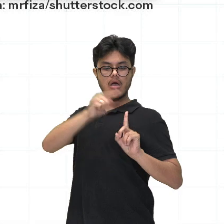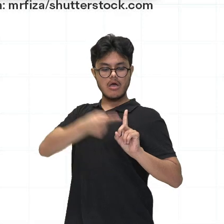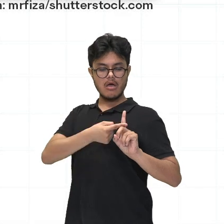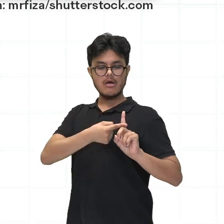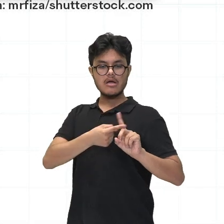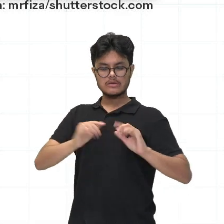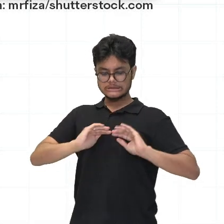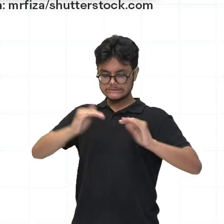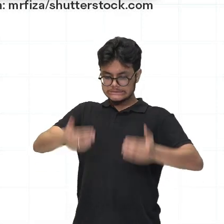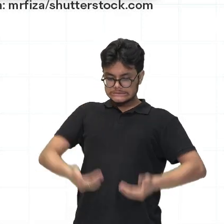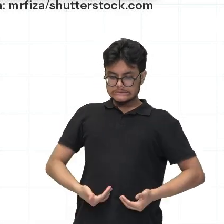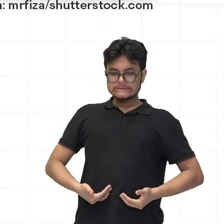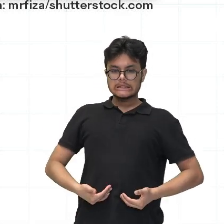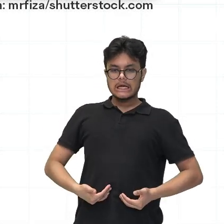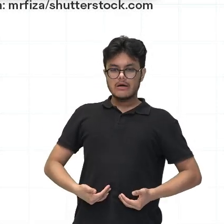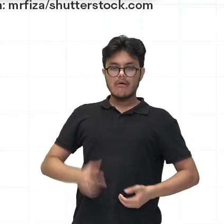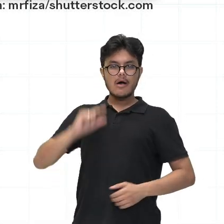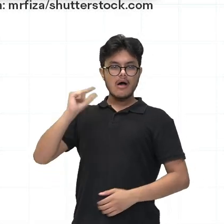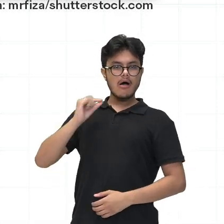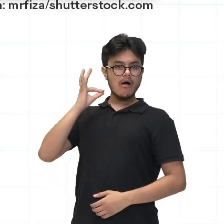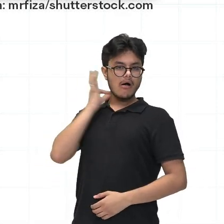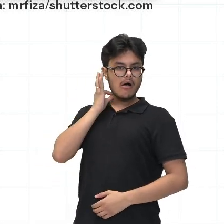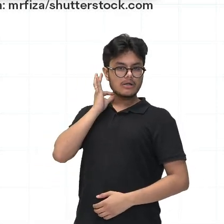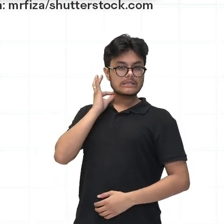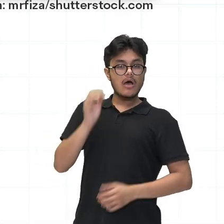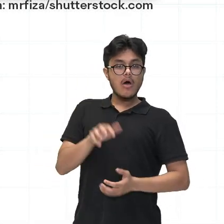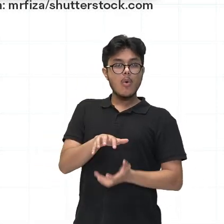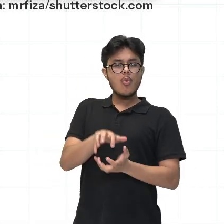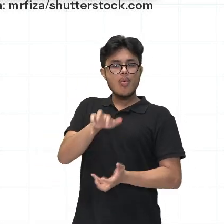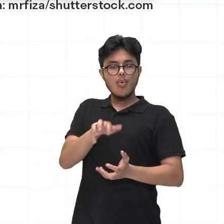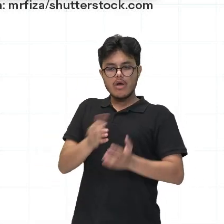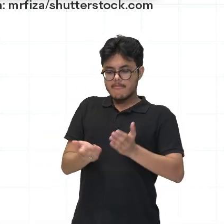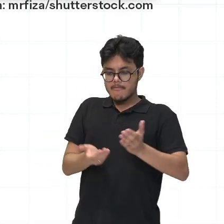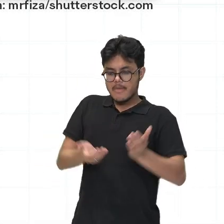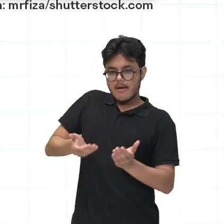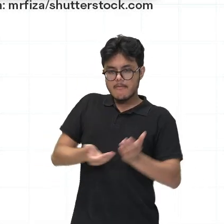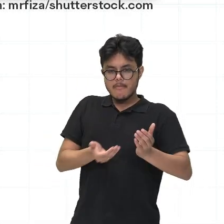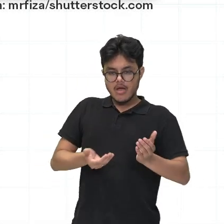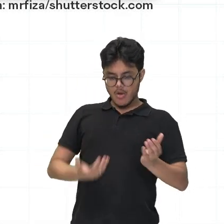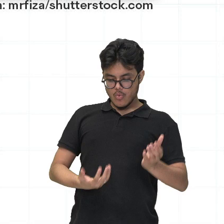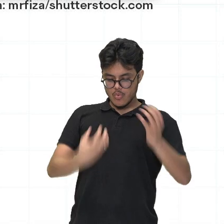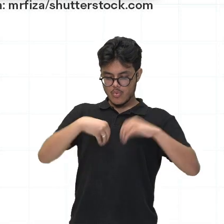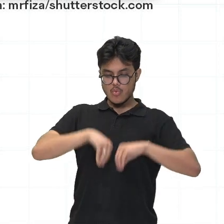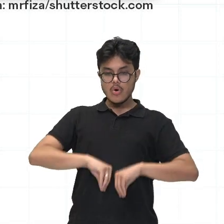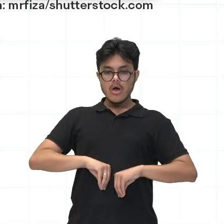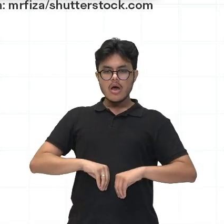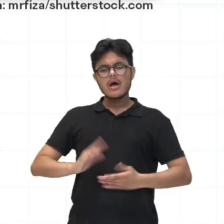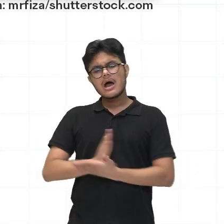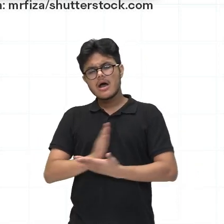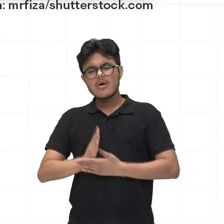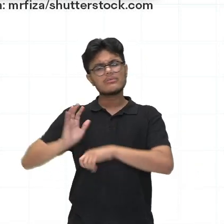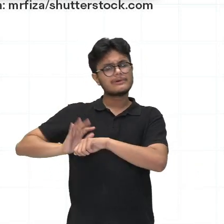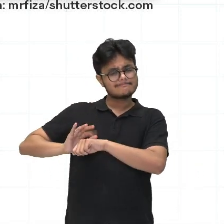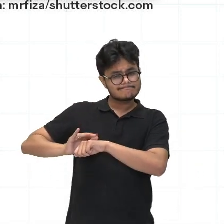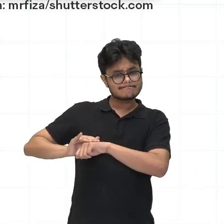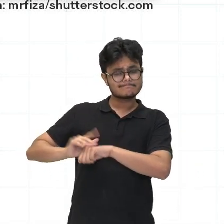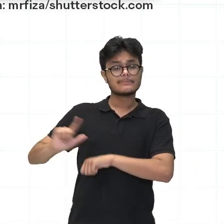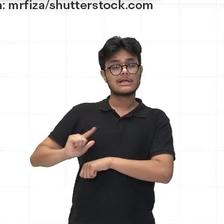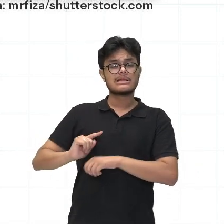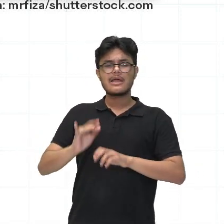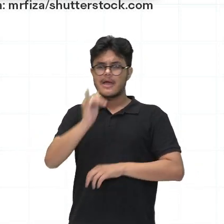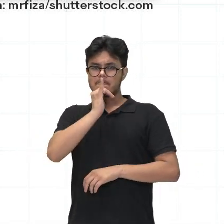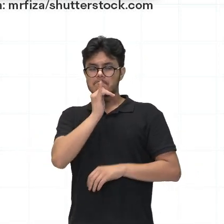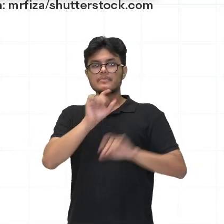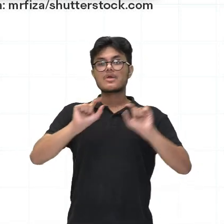porque pode comprometer o desenvolvimento da criança na barriga e pode fazer com que a criança